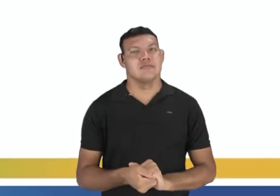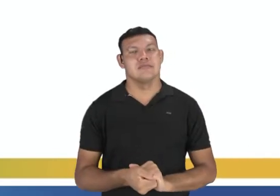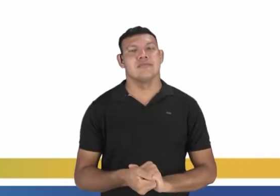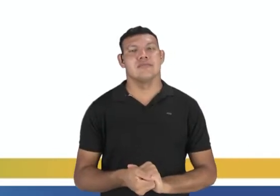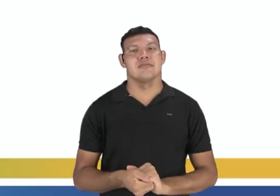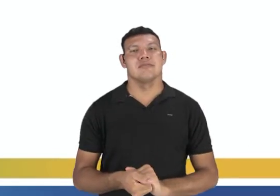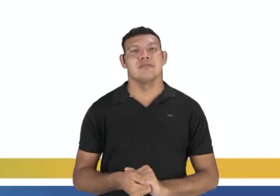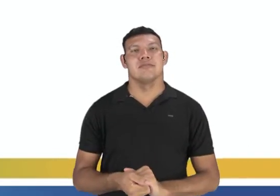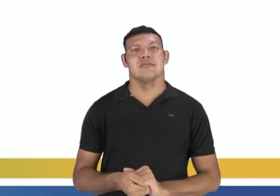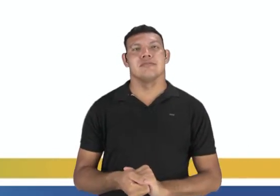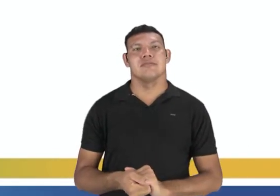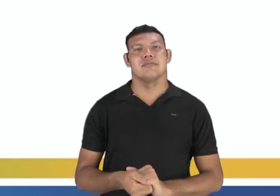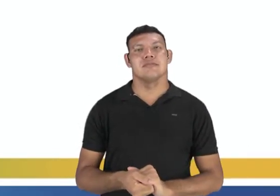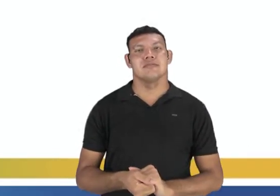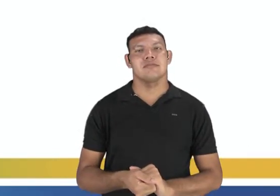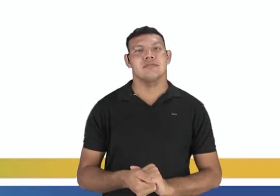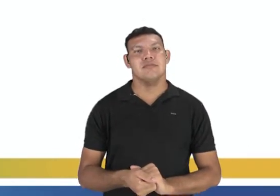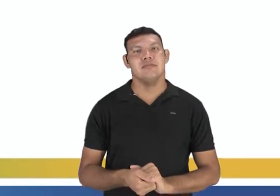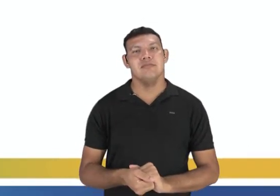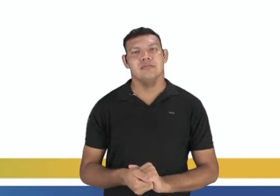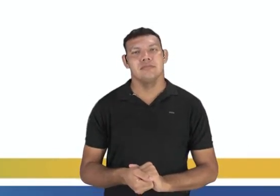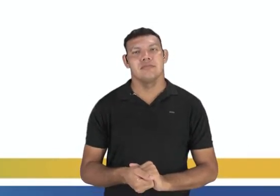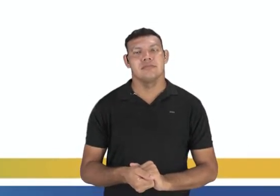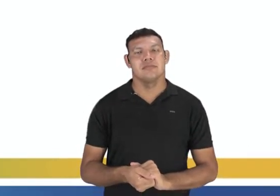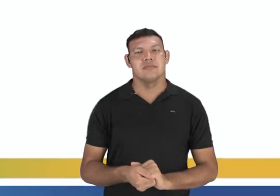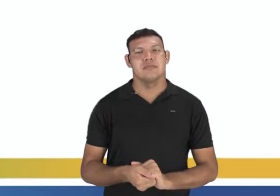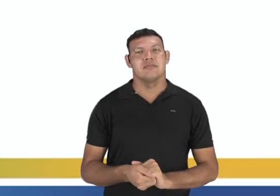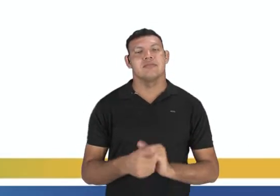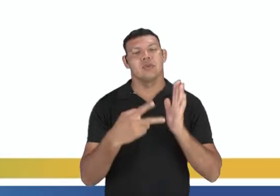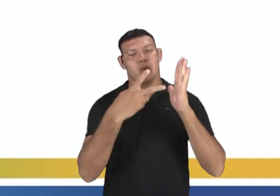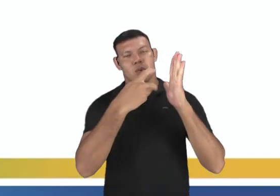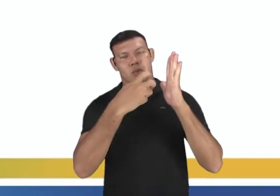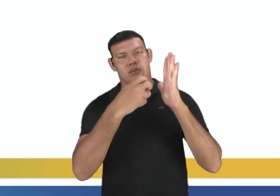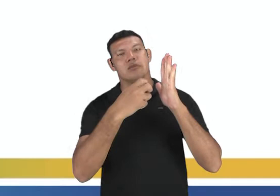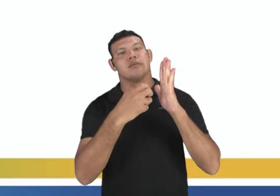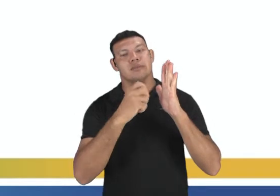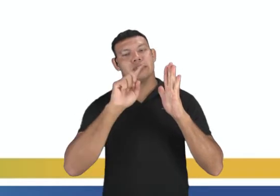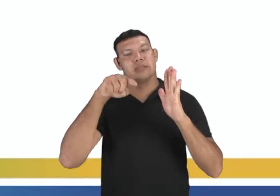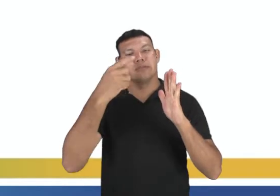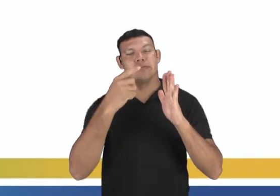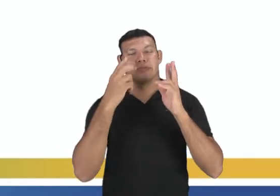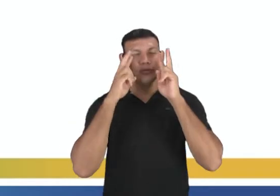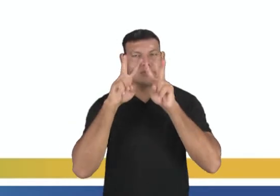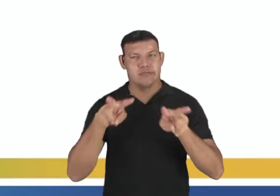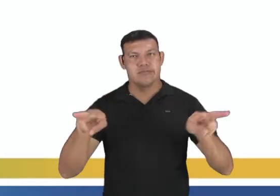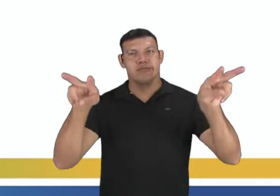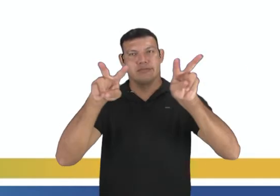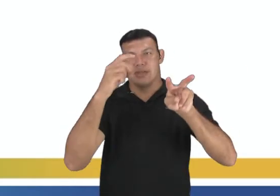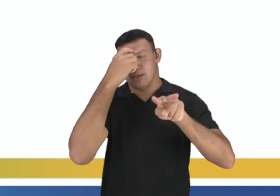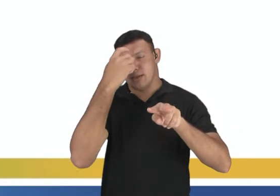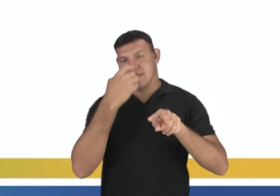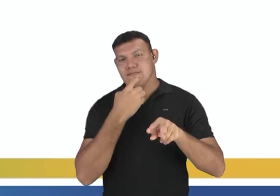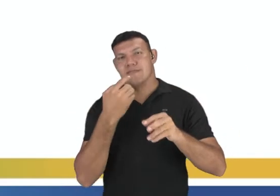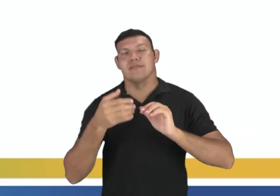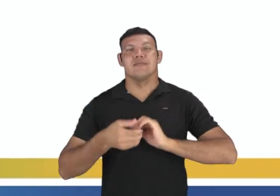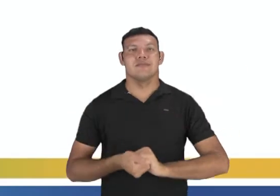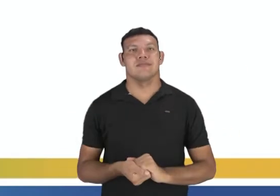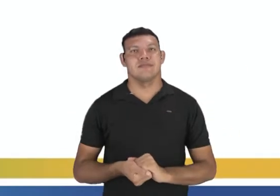fotorreceptores, né, esses estímulos são absorvidos, interpretados e devolvidos para o nosso cérebro como uma imagem.